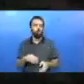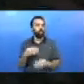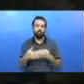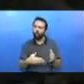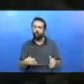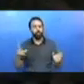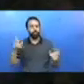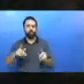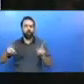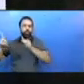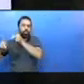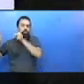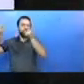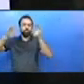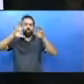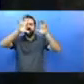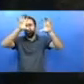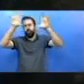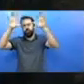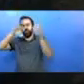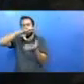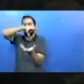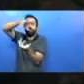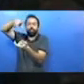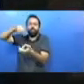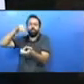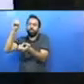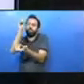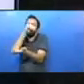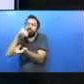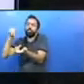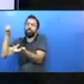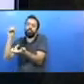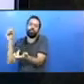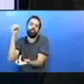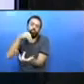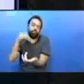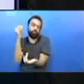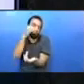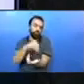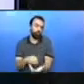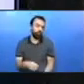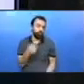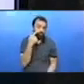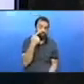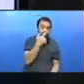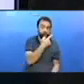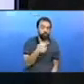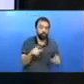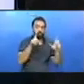do mundo. Olhem só, este mapa, essa ilustração de mapa diferente. Aqui nós vemos a imagem, rostos